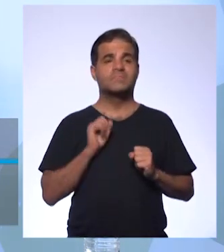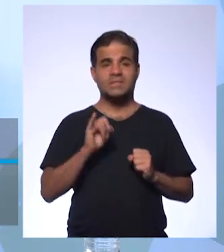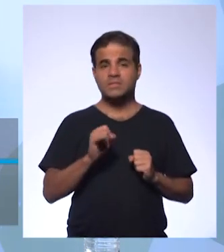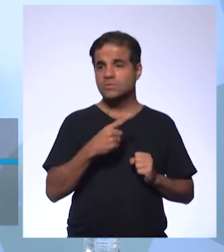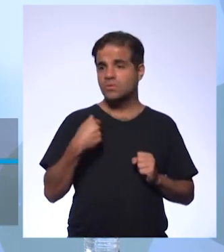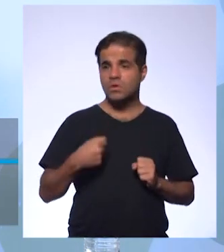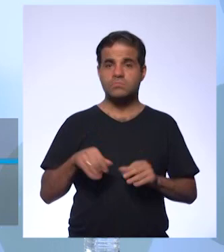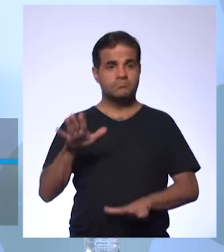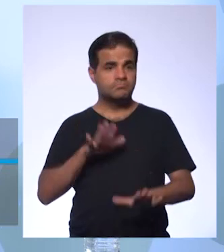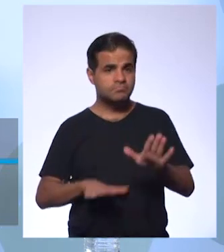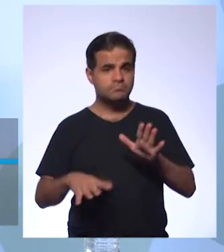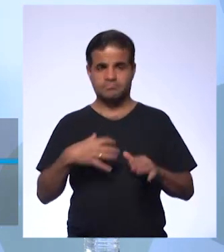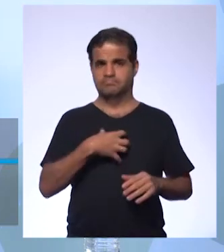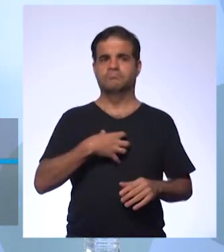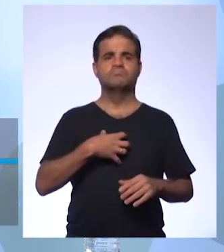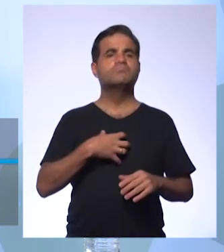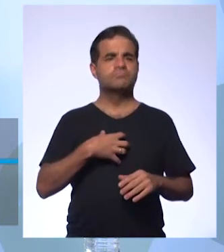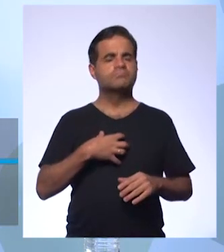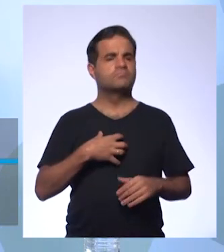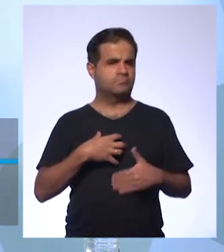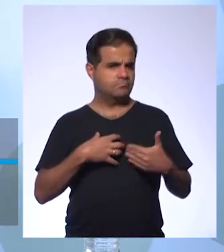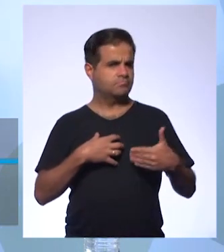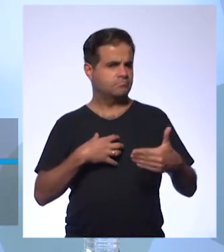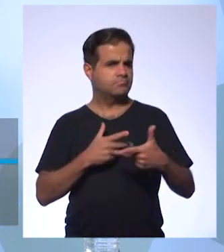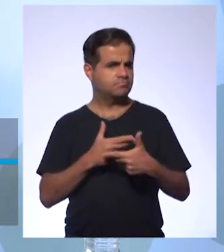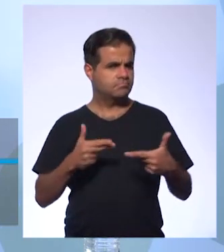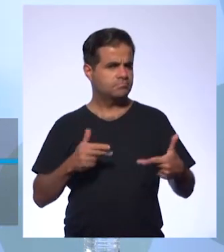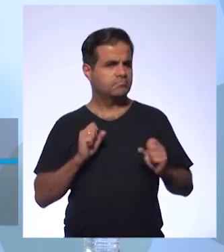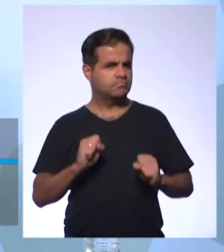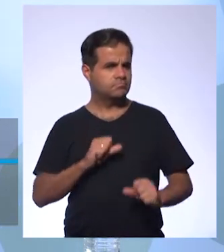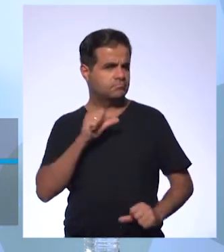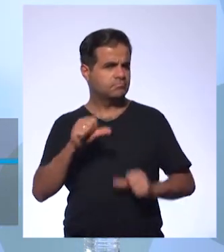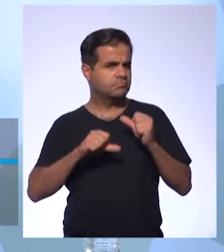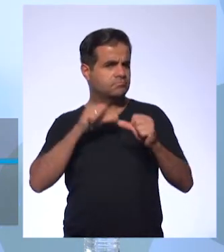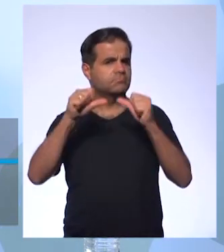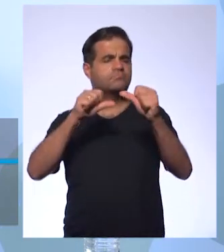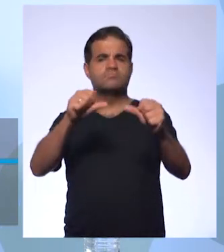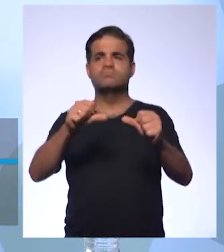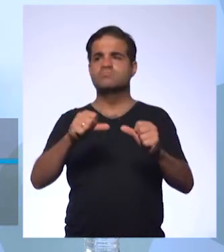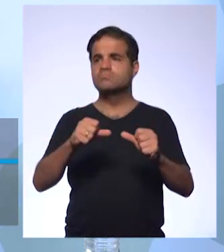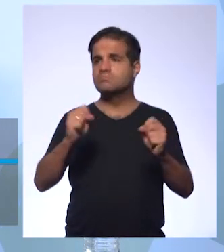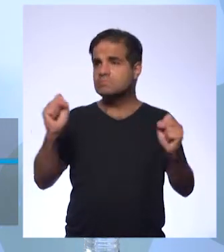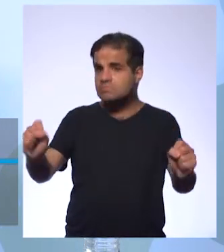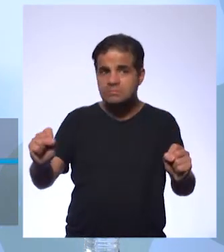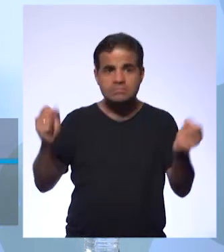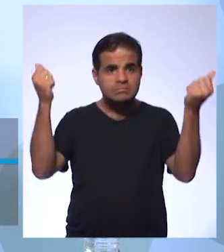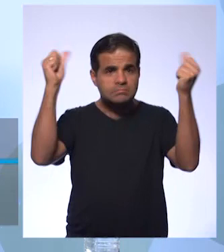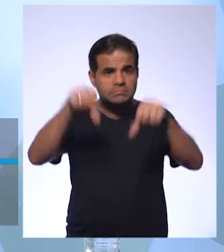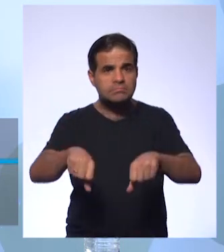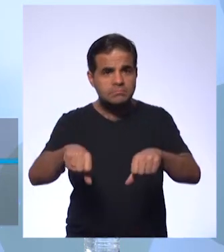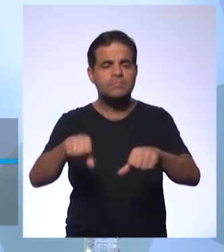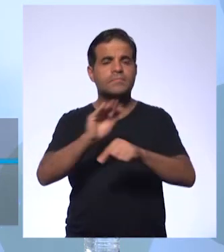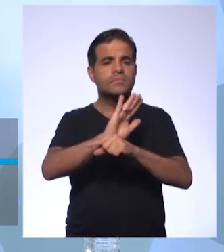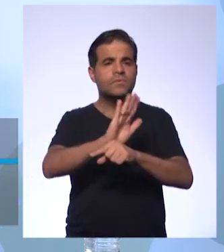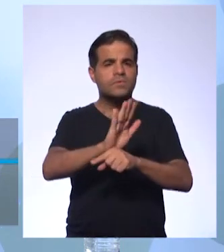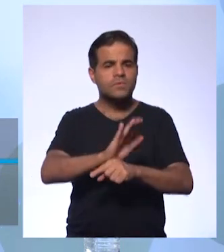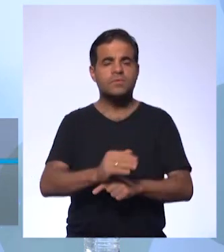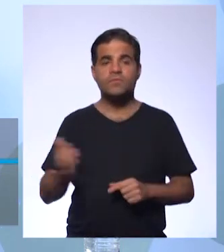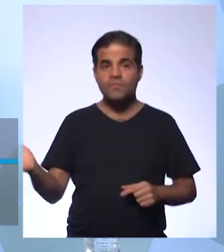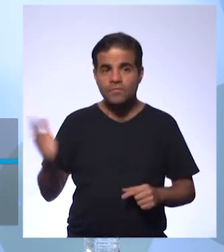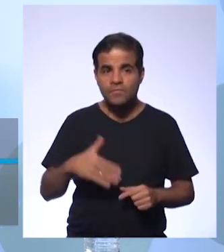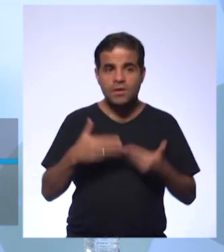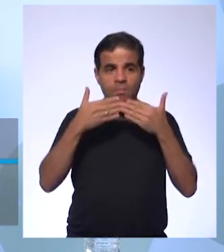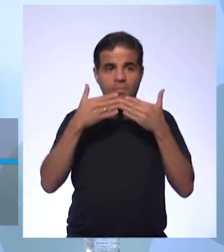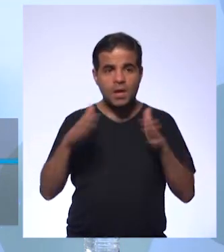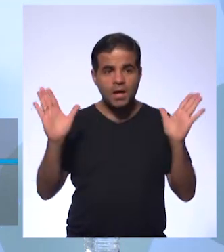não tomar atitudes para que essa ação venha a mudar, para que essa situação venha a mudar, o quanto pode piorar. Então, é um filme que vem para